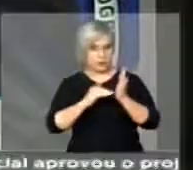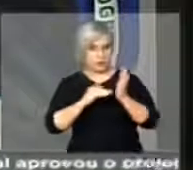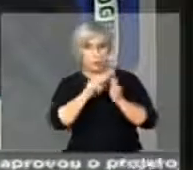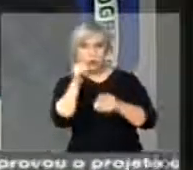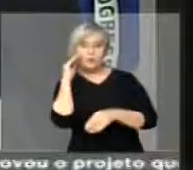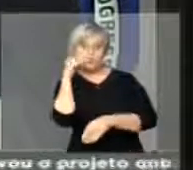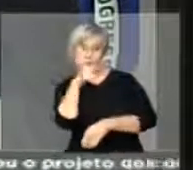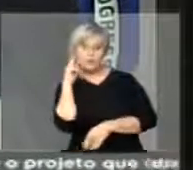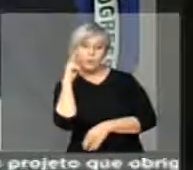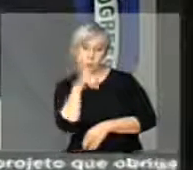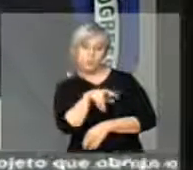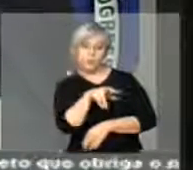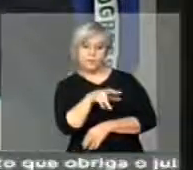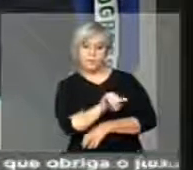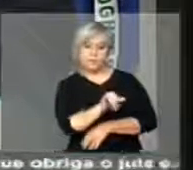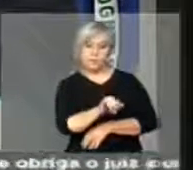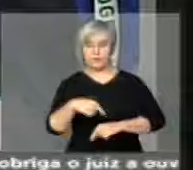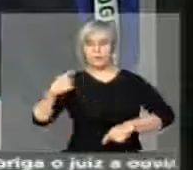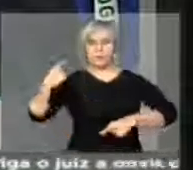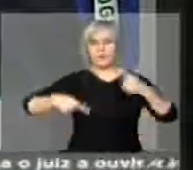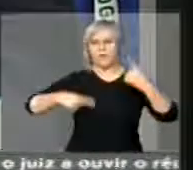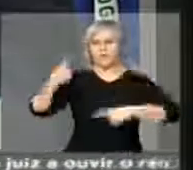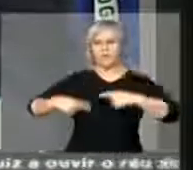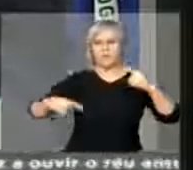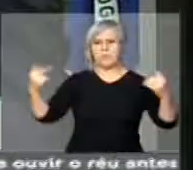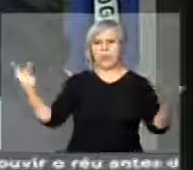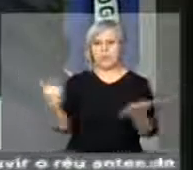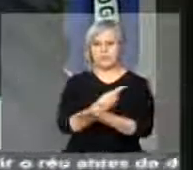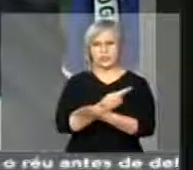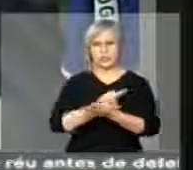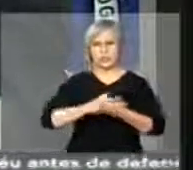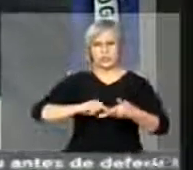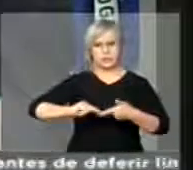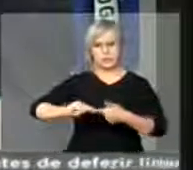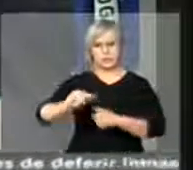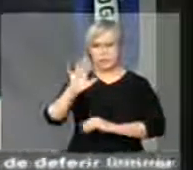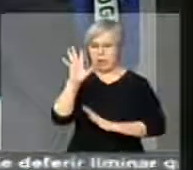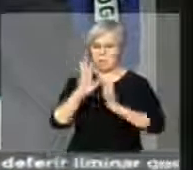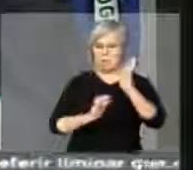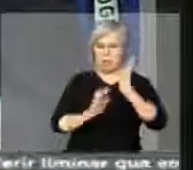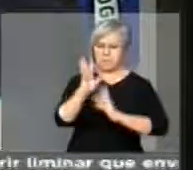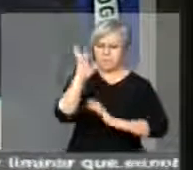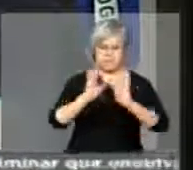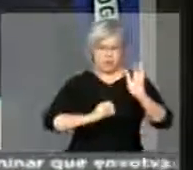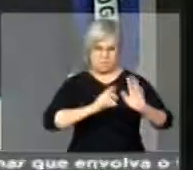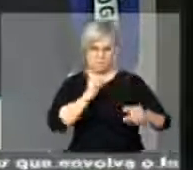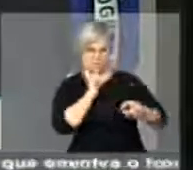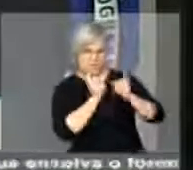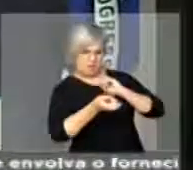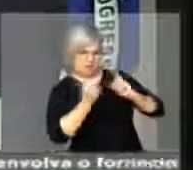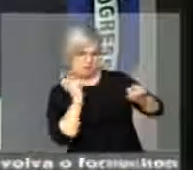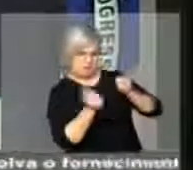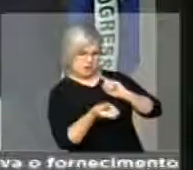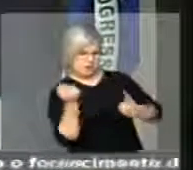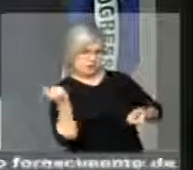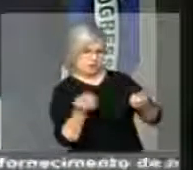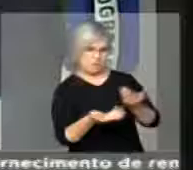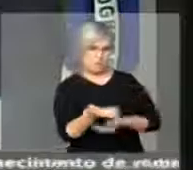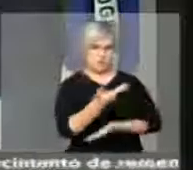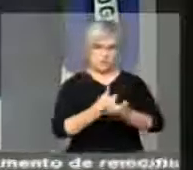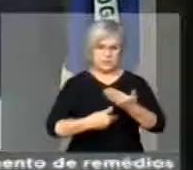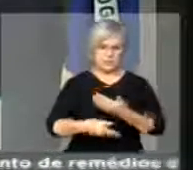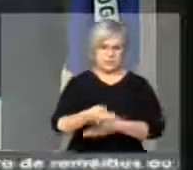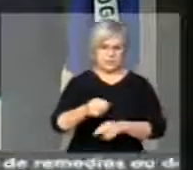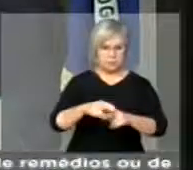ver o debate que se travou, a briga que se travou pelo privilégio